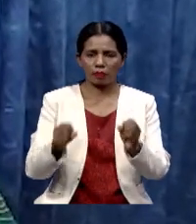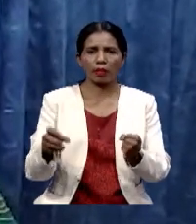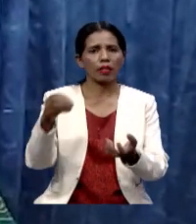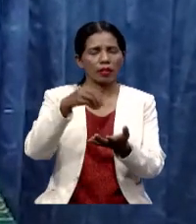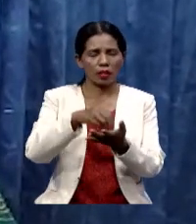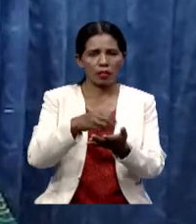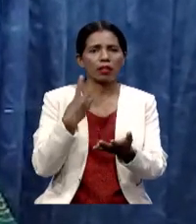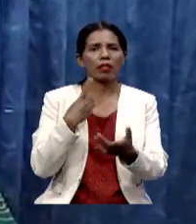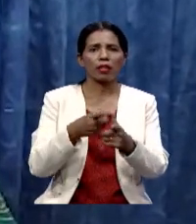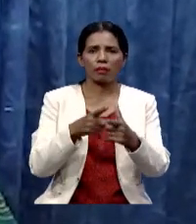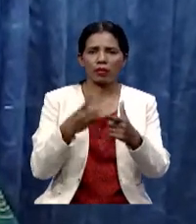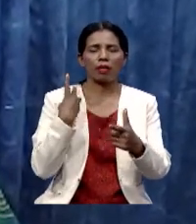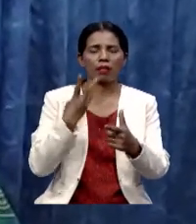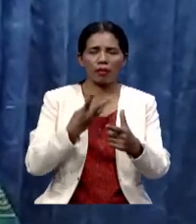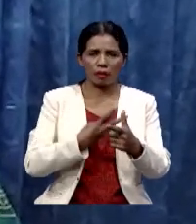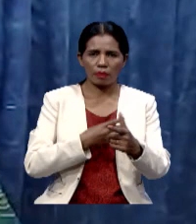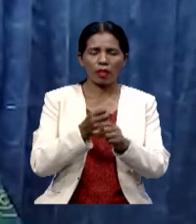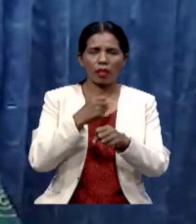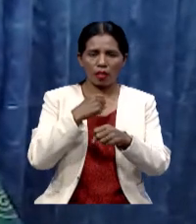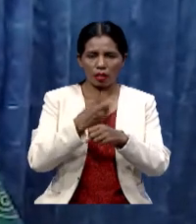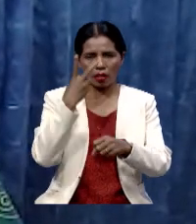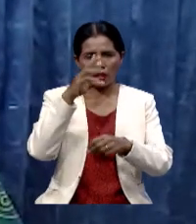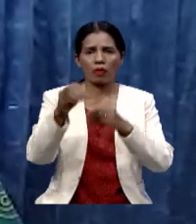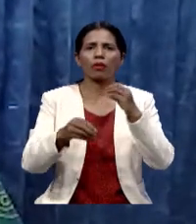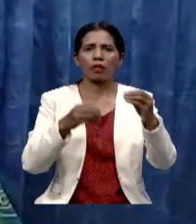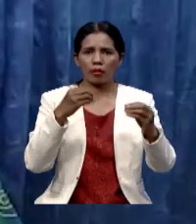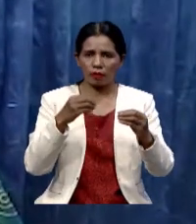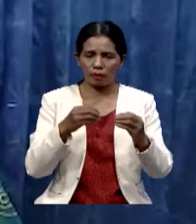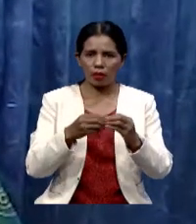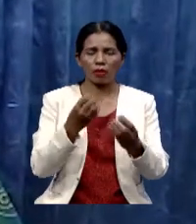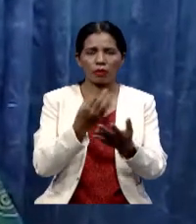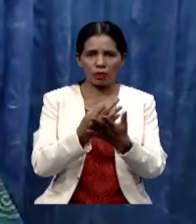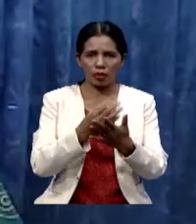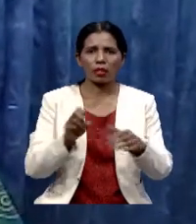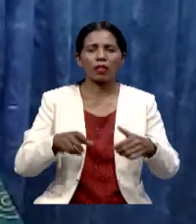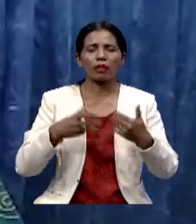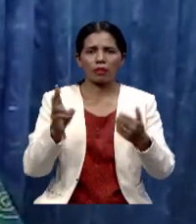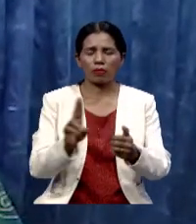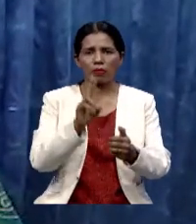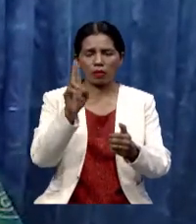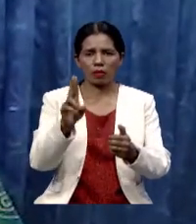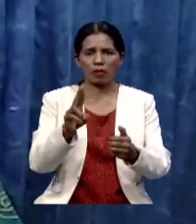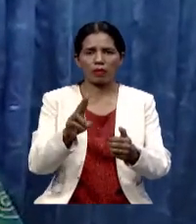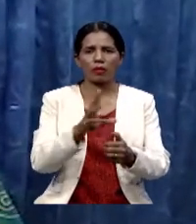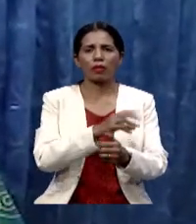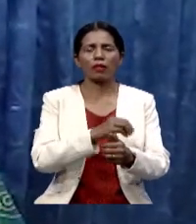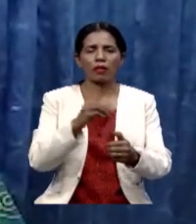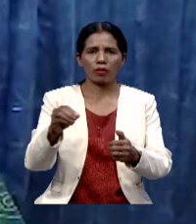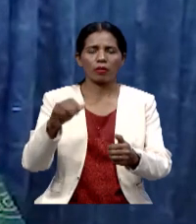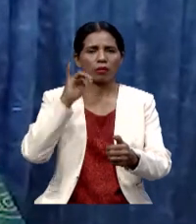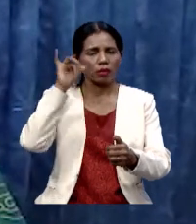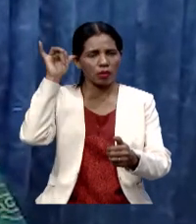que a minha exercício da ordem do Ministro da Administração Estatal Ninian. O sei que mumana inclui